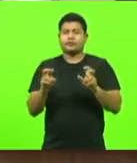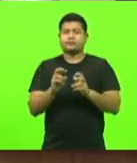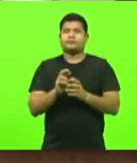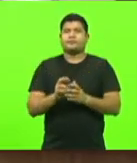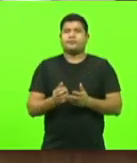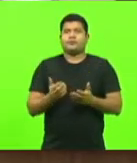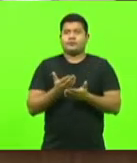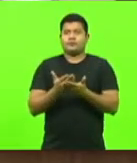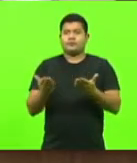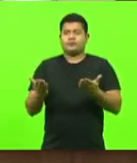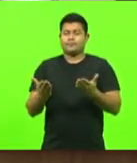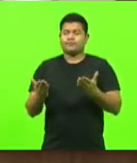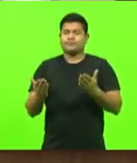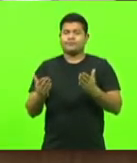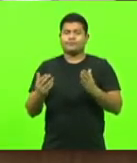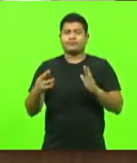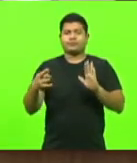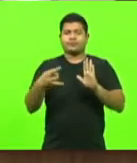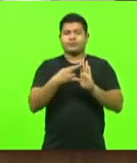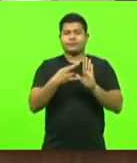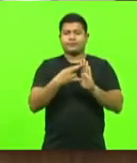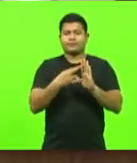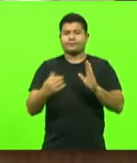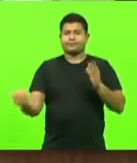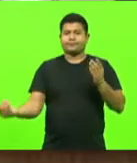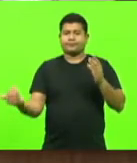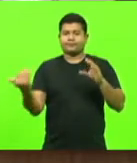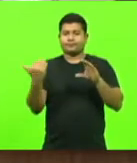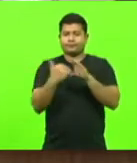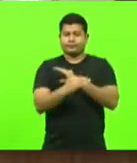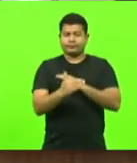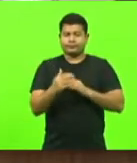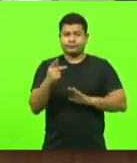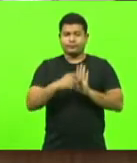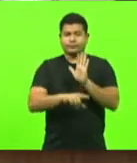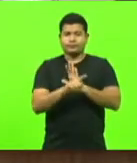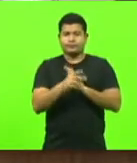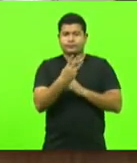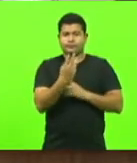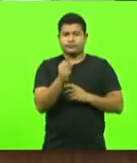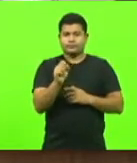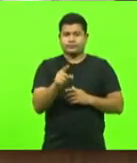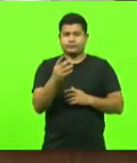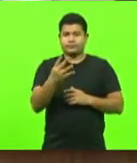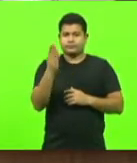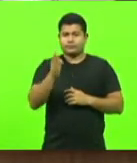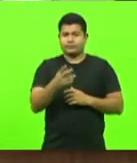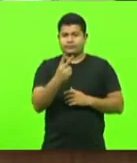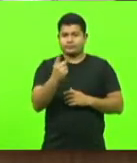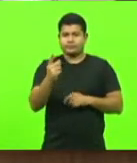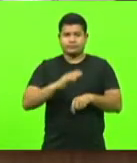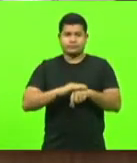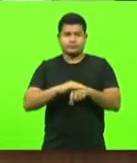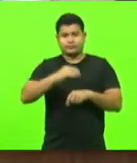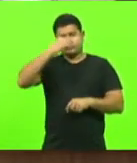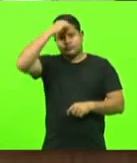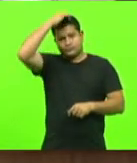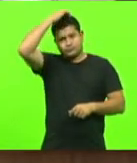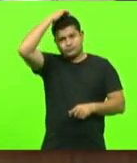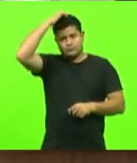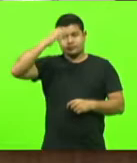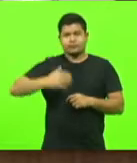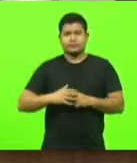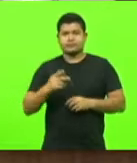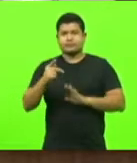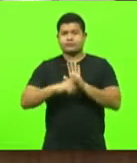seu encaminhamento conforme o regimento interno. Projeto de Lei 38.4/2021, autor deputado Coronel Mocelin.